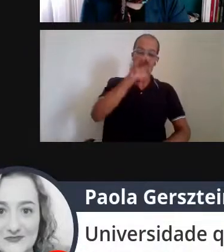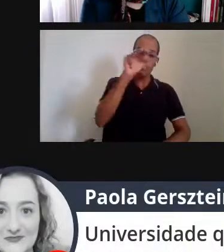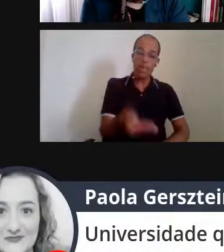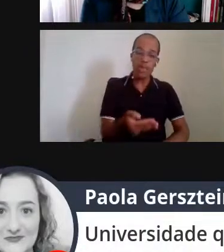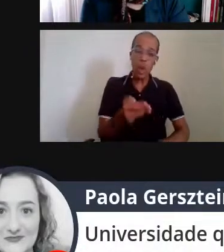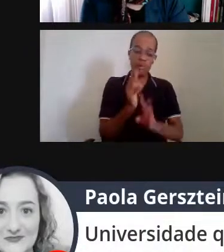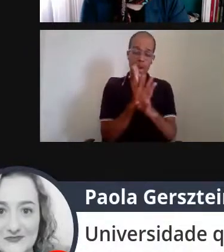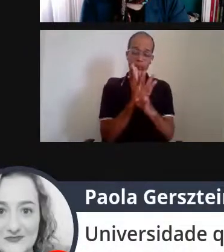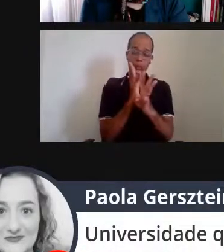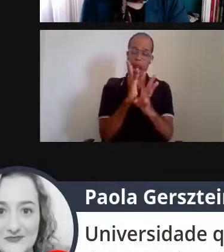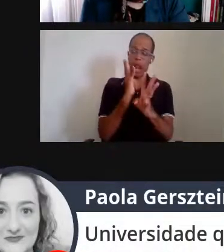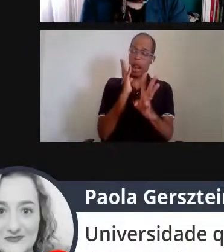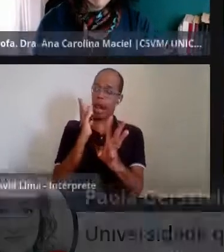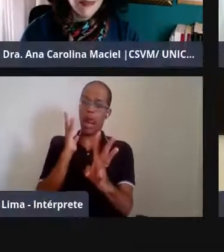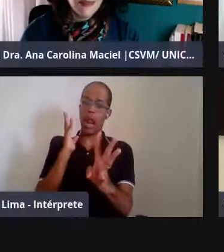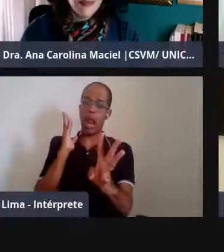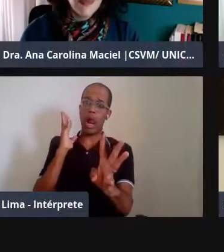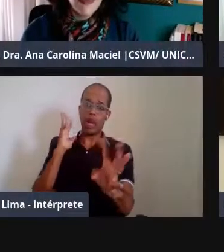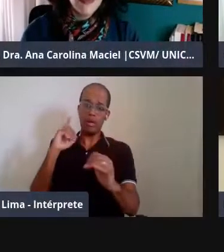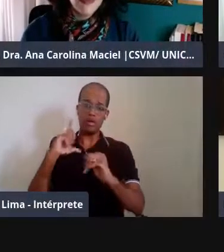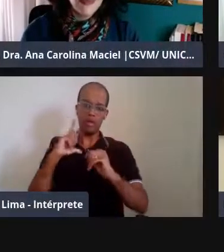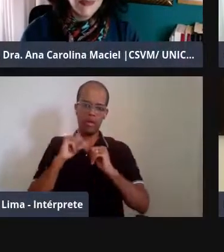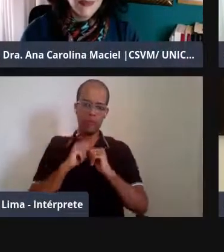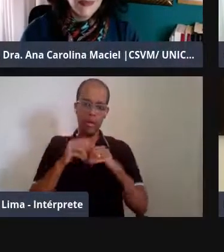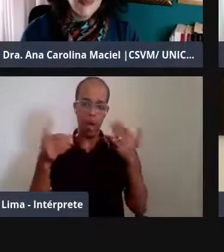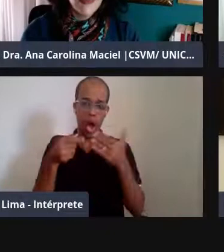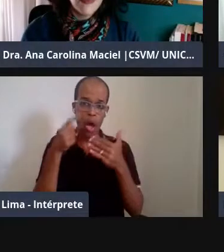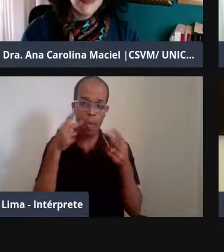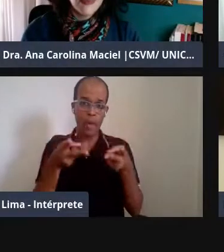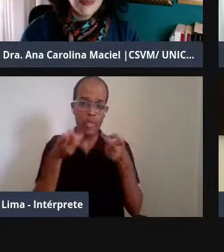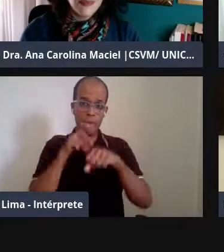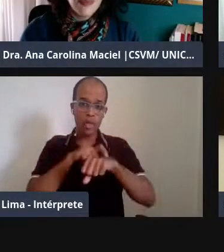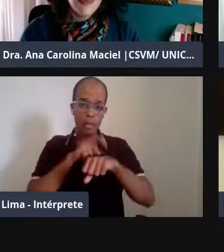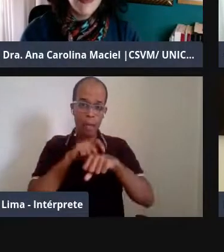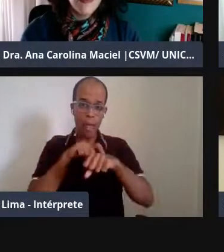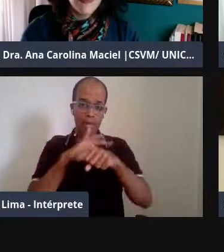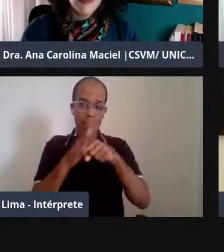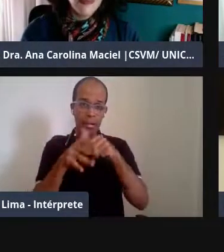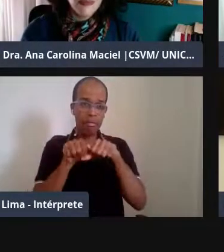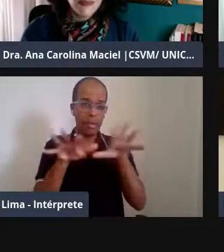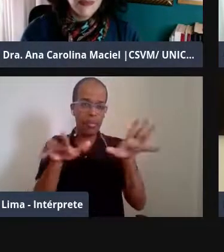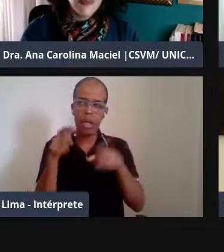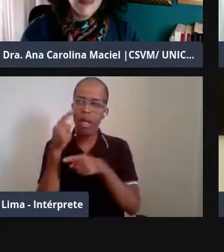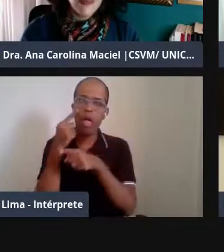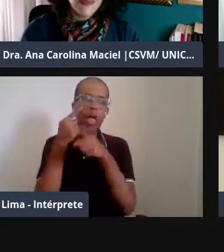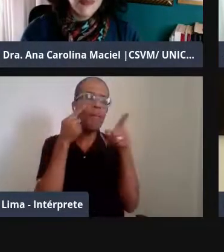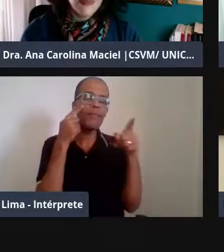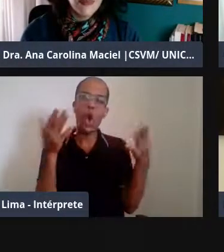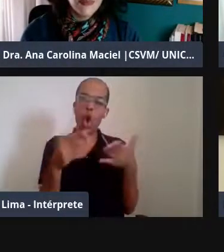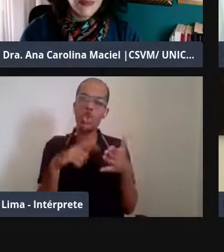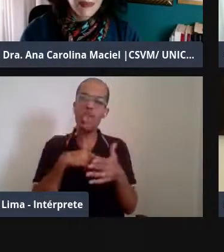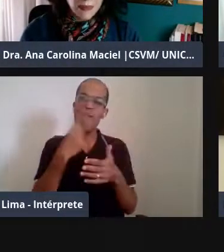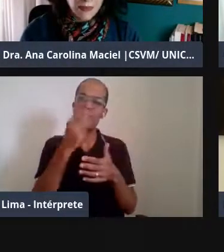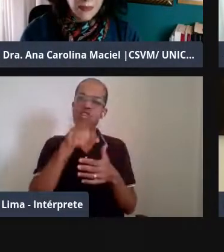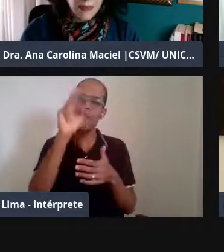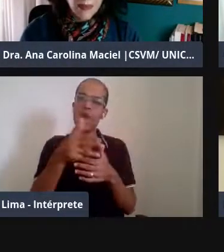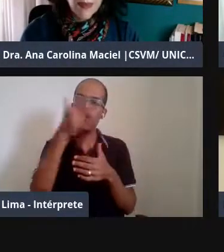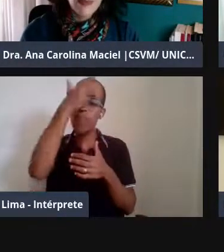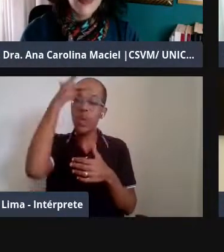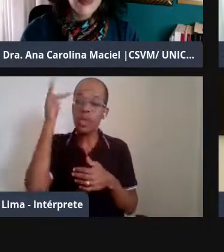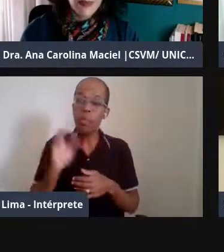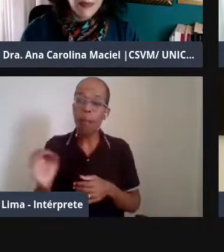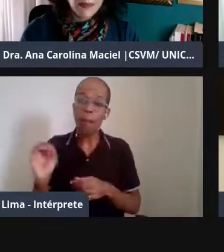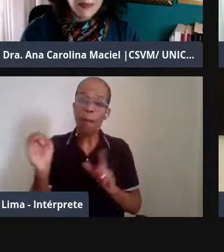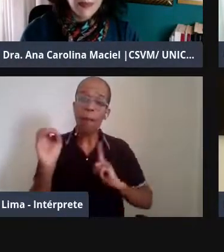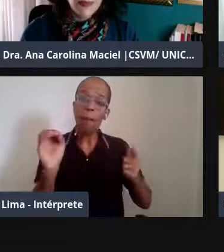fila. Então, esse olhar, nesse momento de pandemia, mais do que nunca, nós temos hoje 20 milhões de pessoas que não têm mais nada